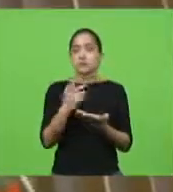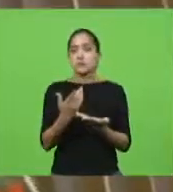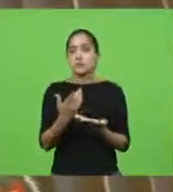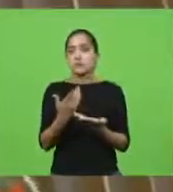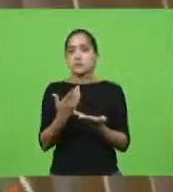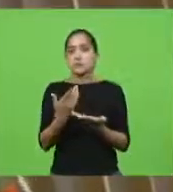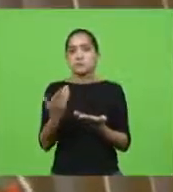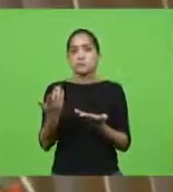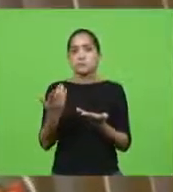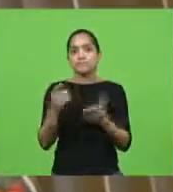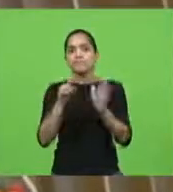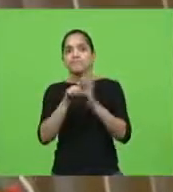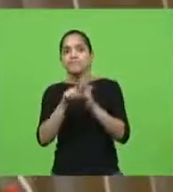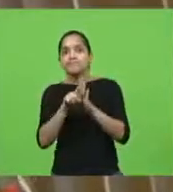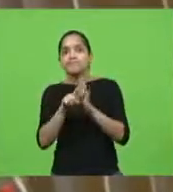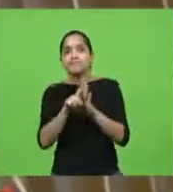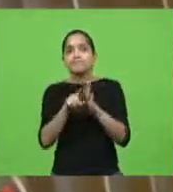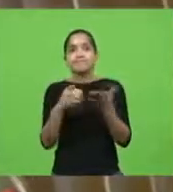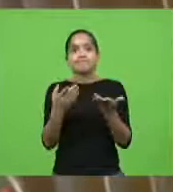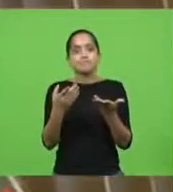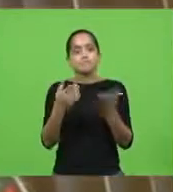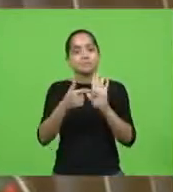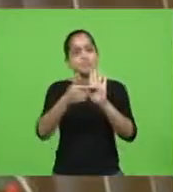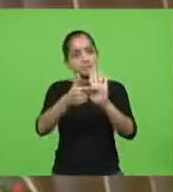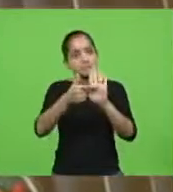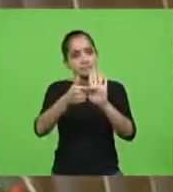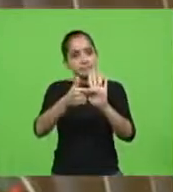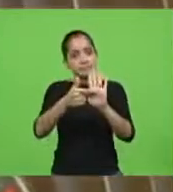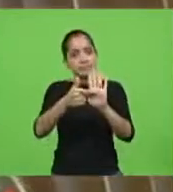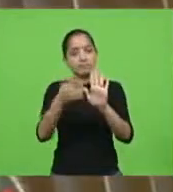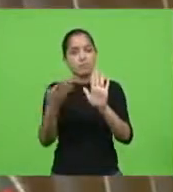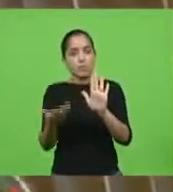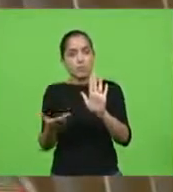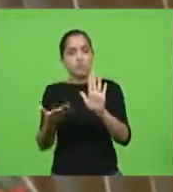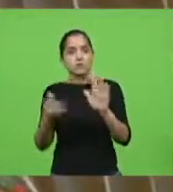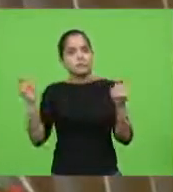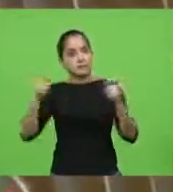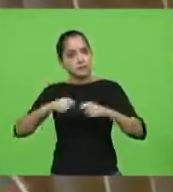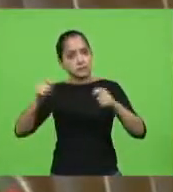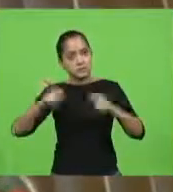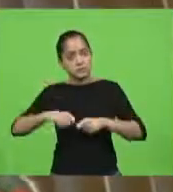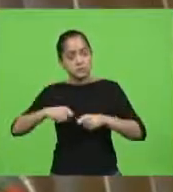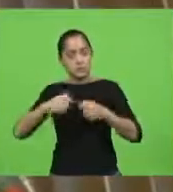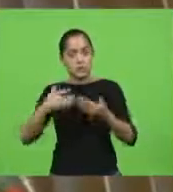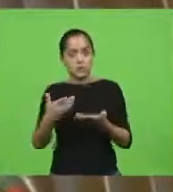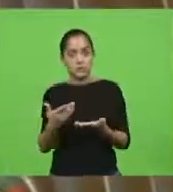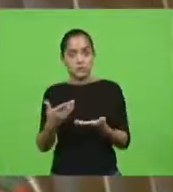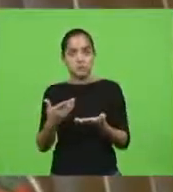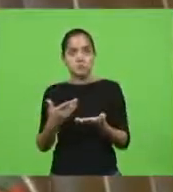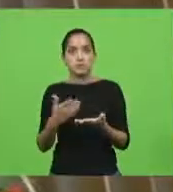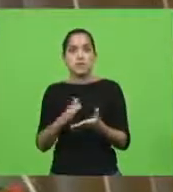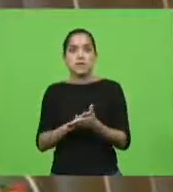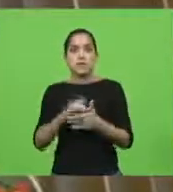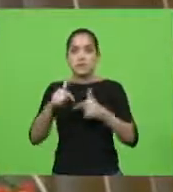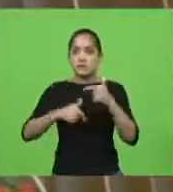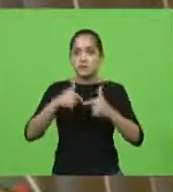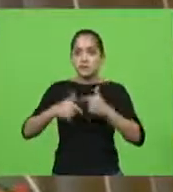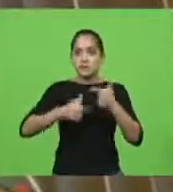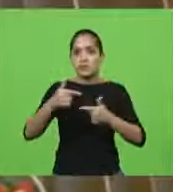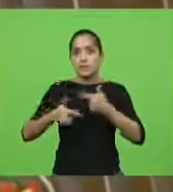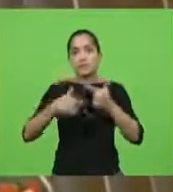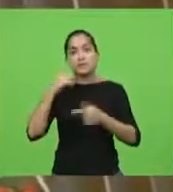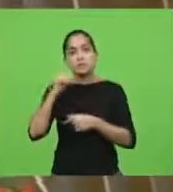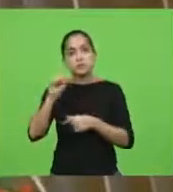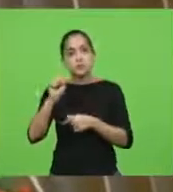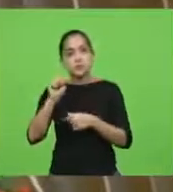tem que contestar, né? Os resultados estão aí para ser provado, né? Que o modelo está funcionando e que a gente está tendo sucesso na gestão da